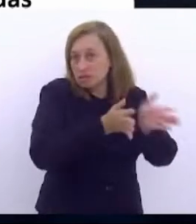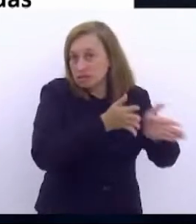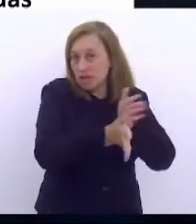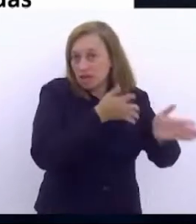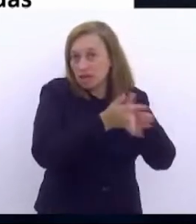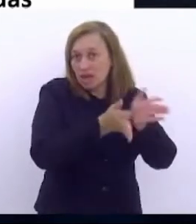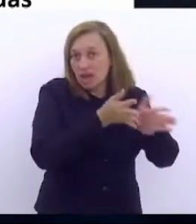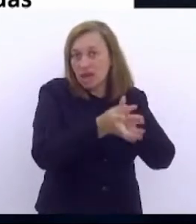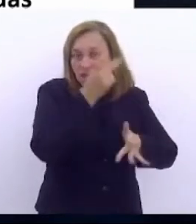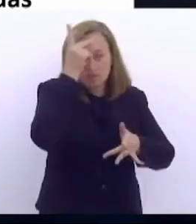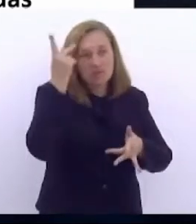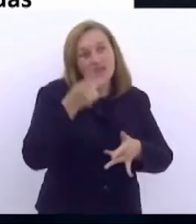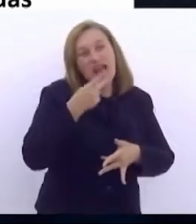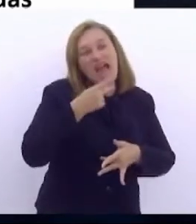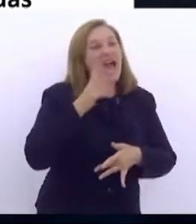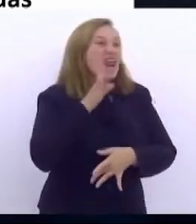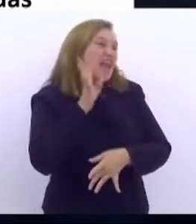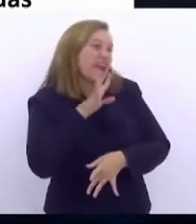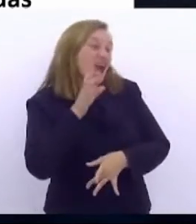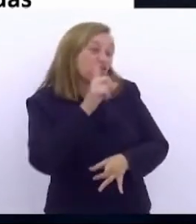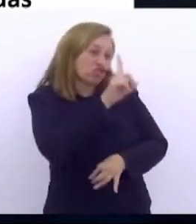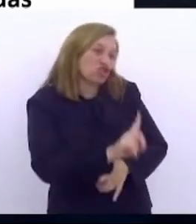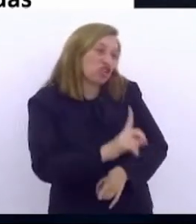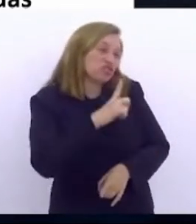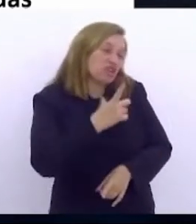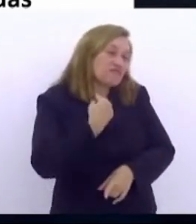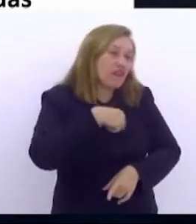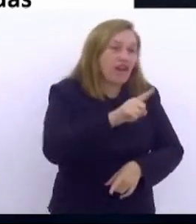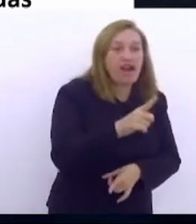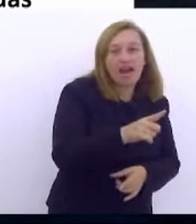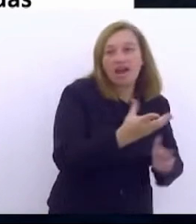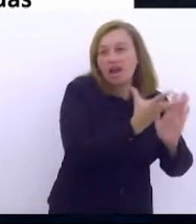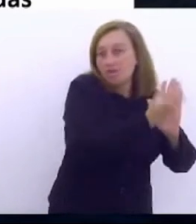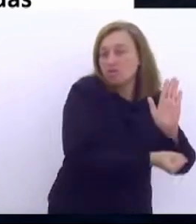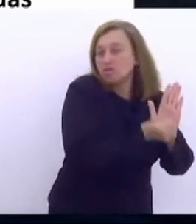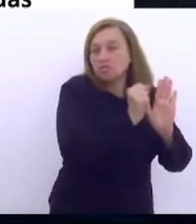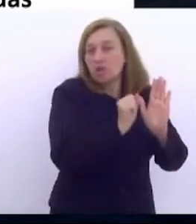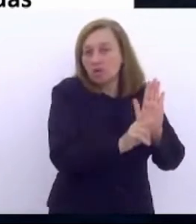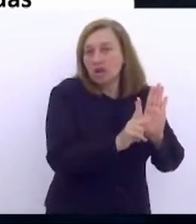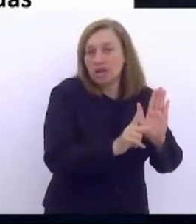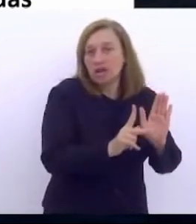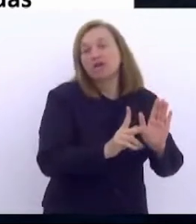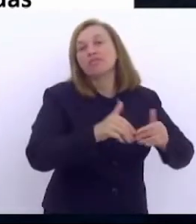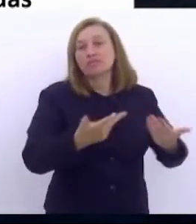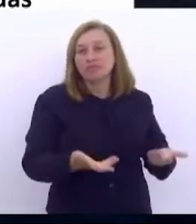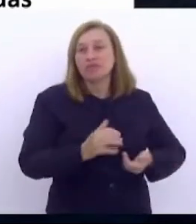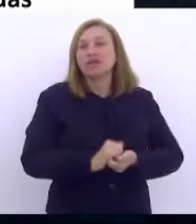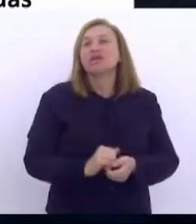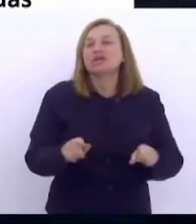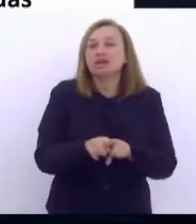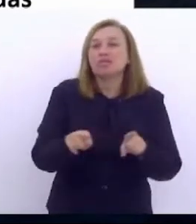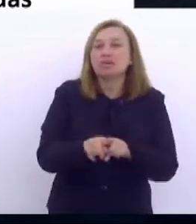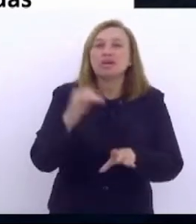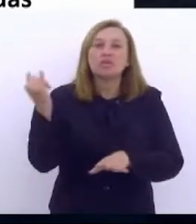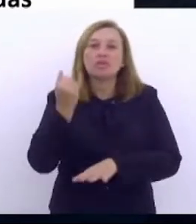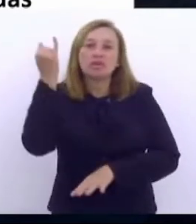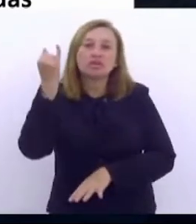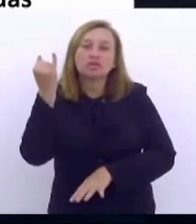as pessoas vão dizer, não, é legal mesmo, você tem direito, vai lá, aborta, né? E aí tem uma fonte importante também, que é o